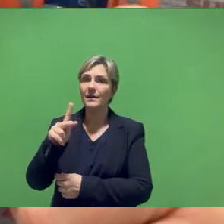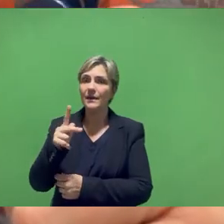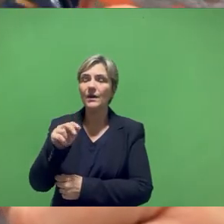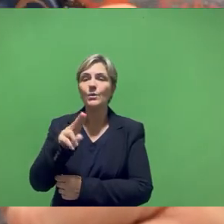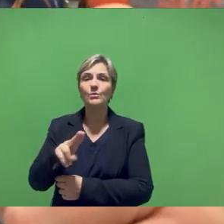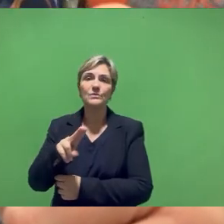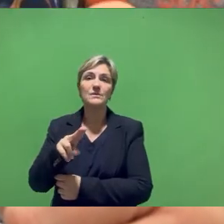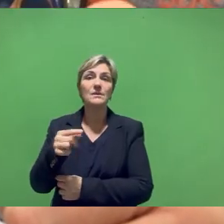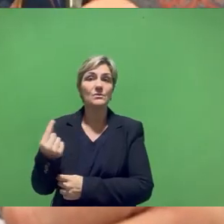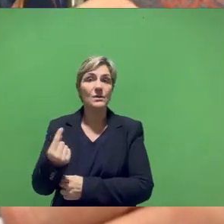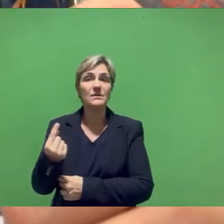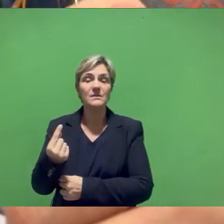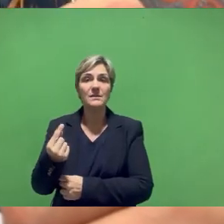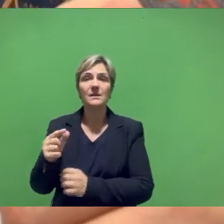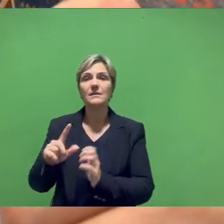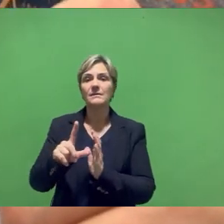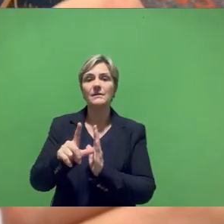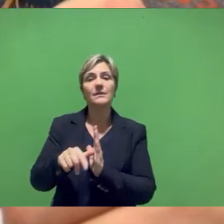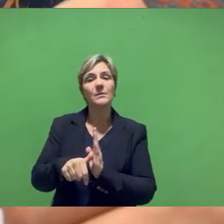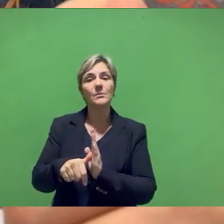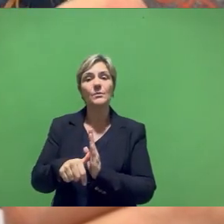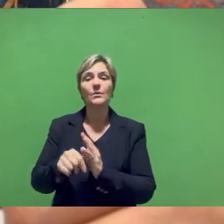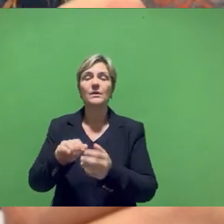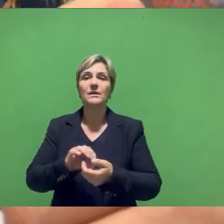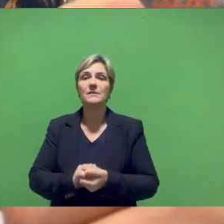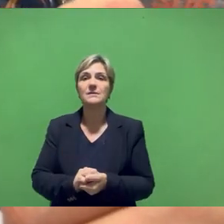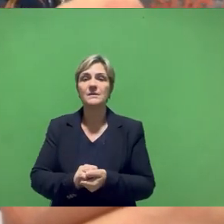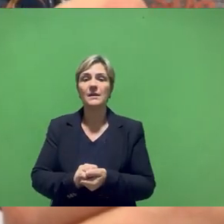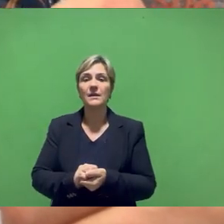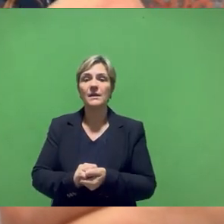ela. E depois se